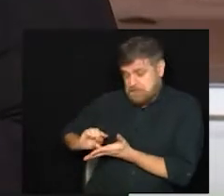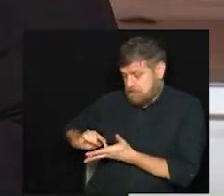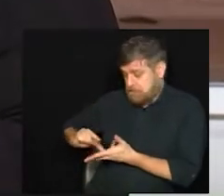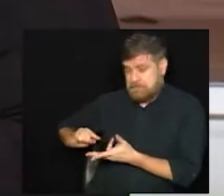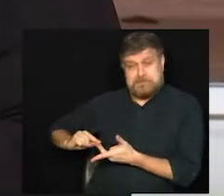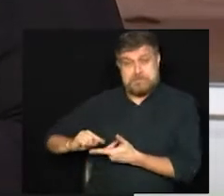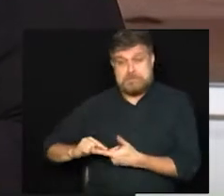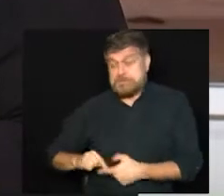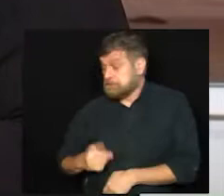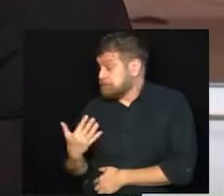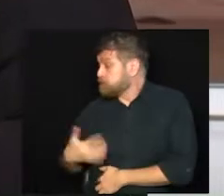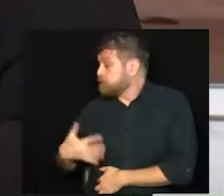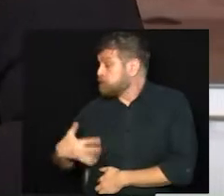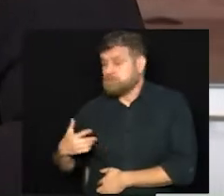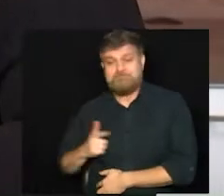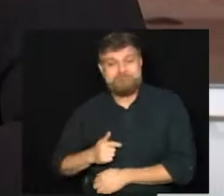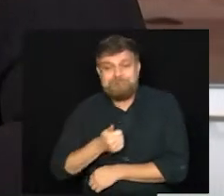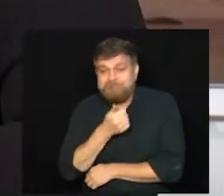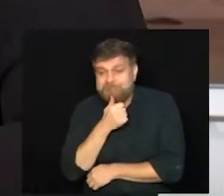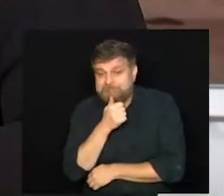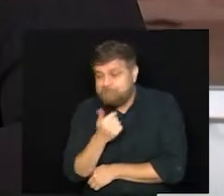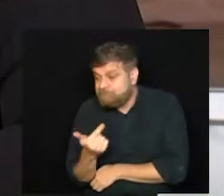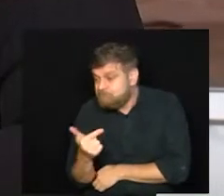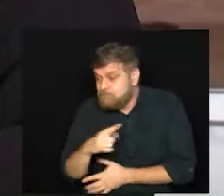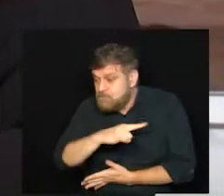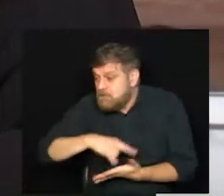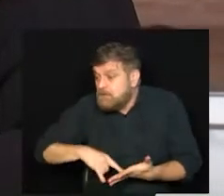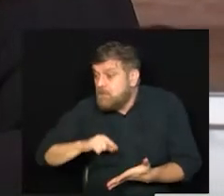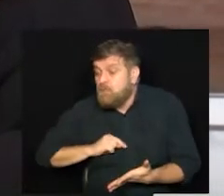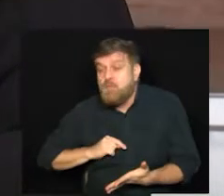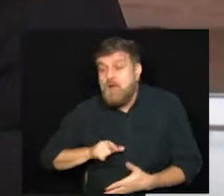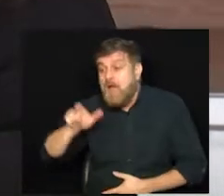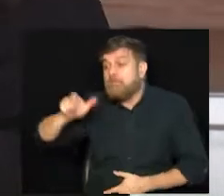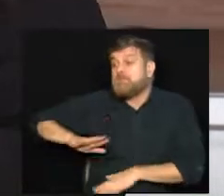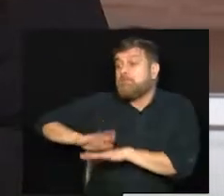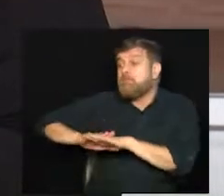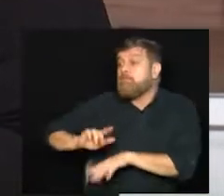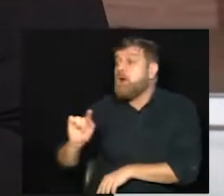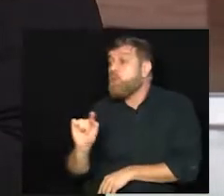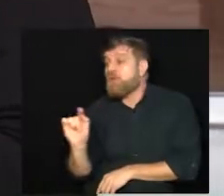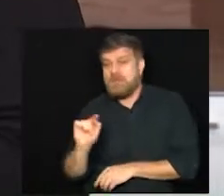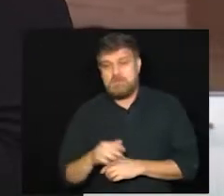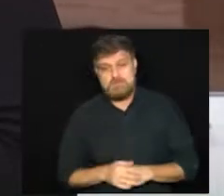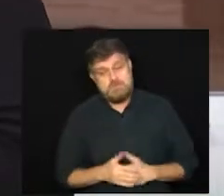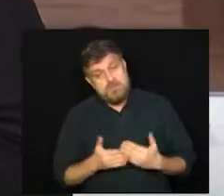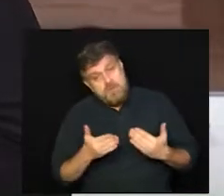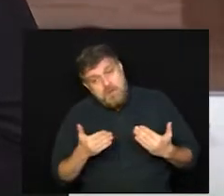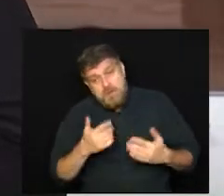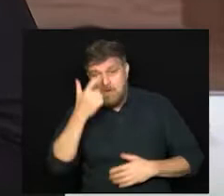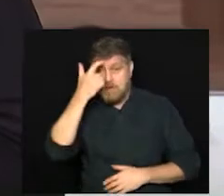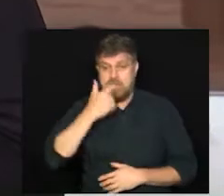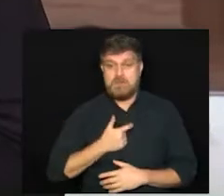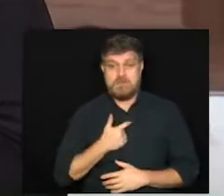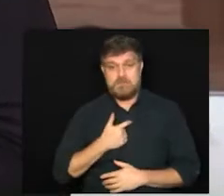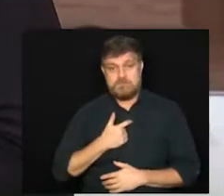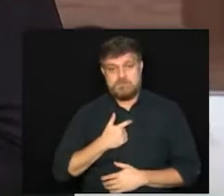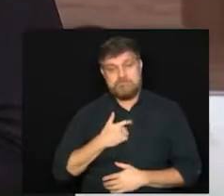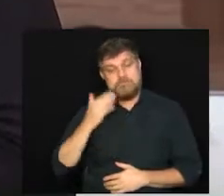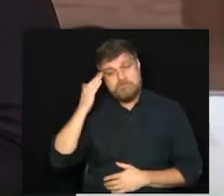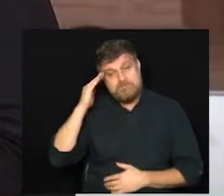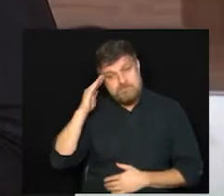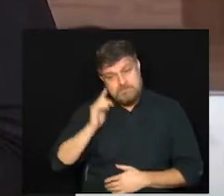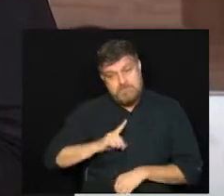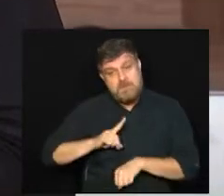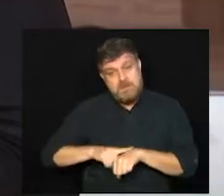precisa e também não têm toda a documentação, o que essas pessoas devem fazer? Olha, eu entendo que ainda é tempo da gente